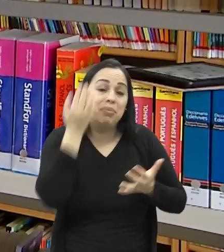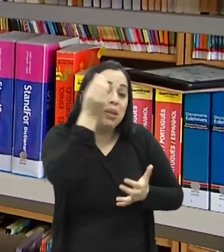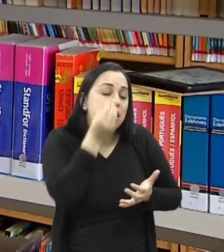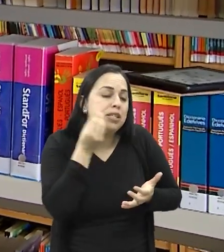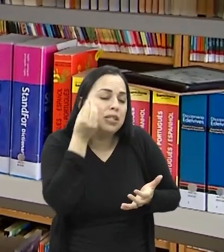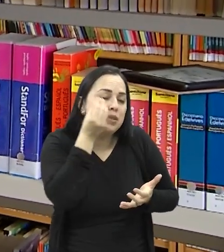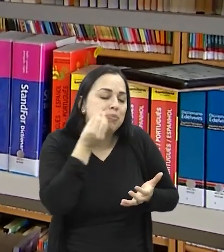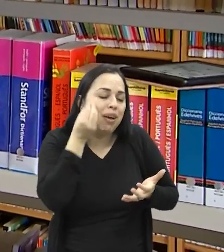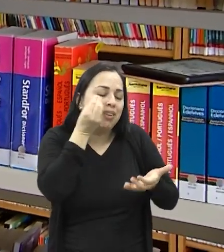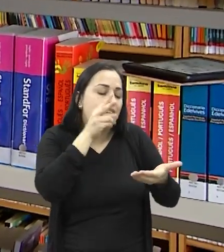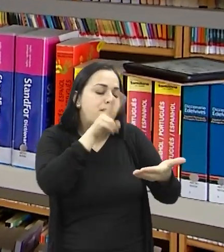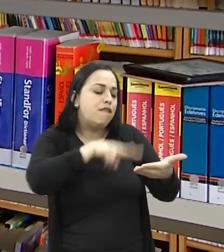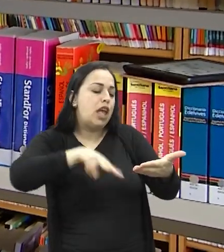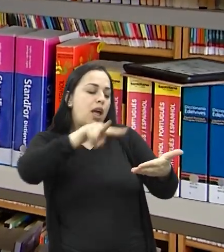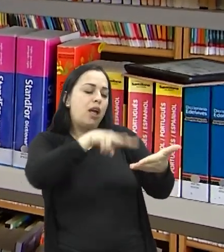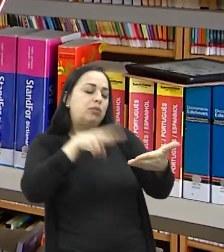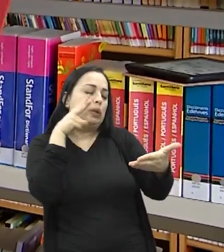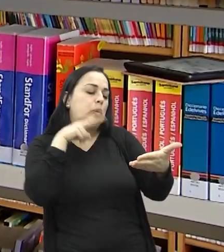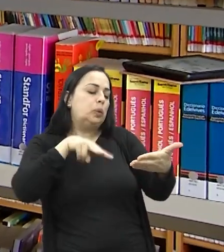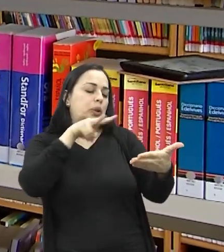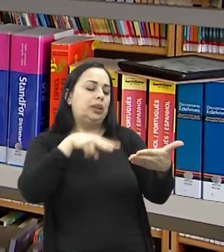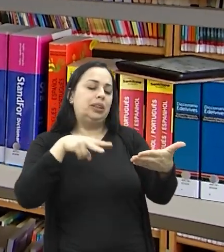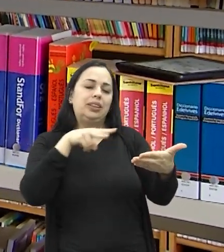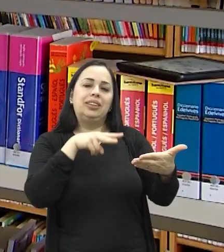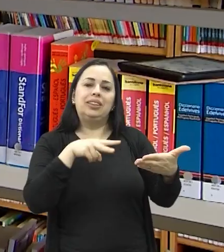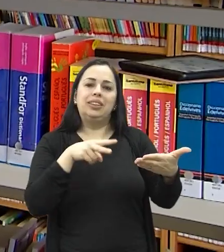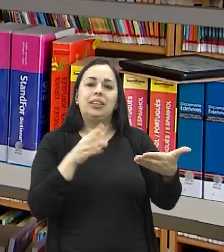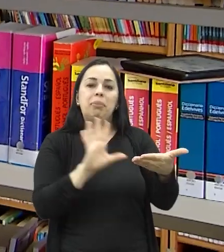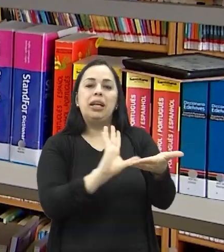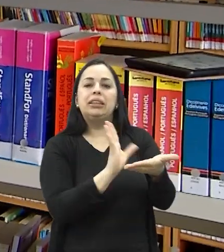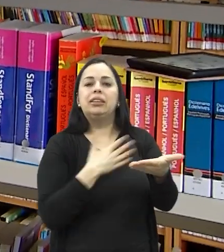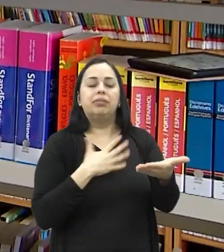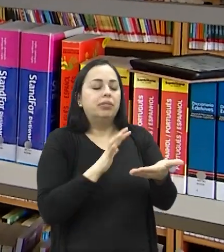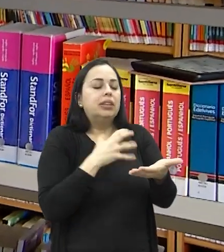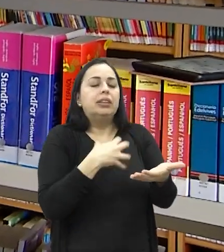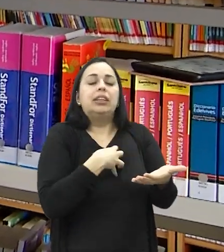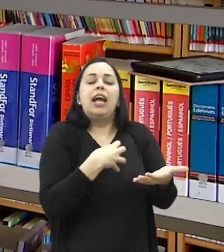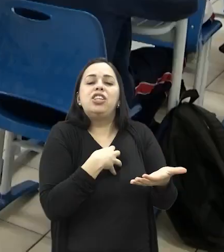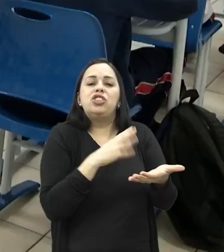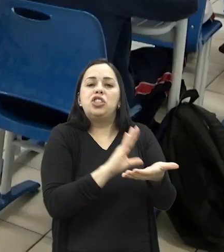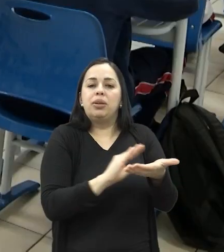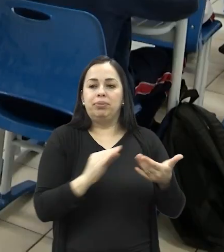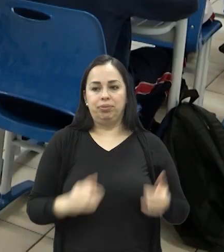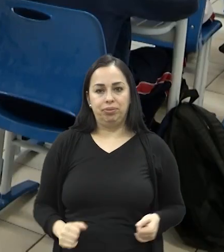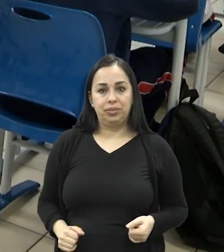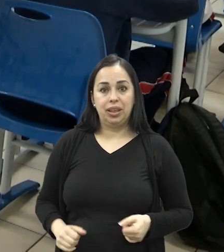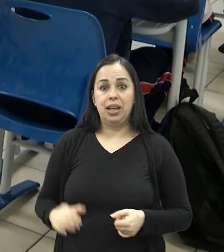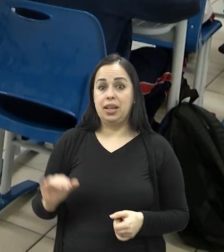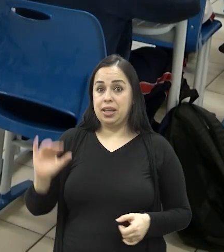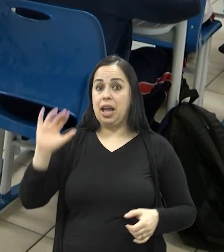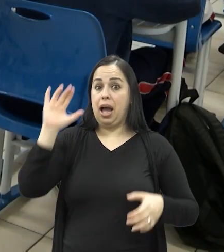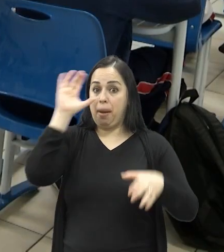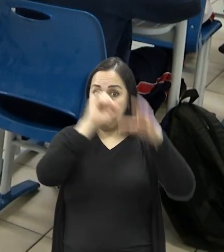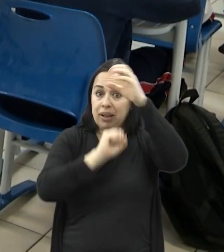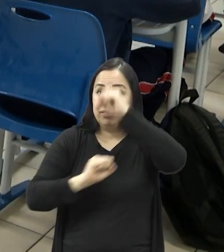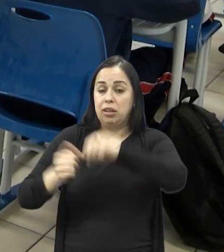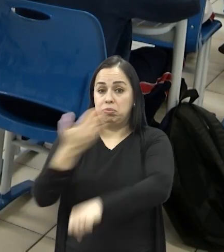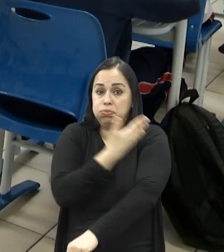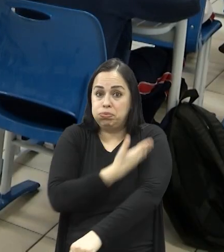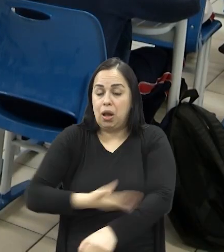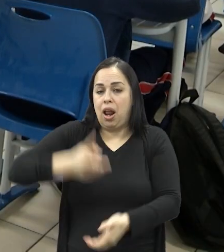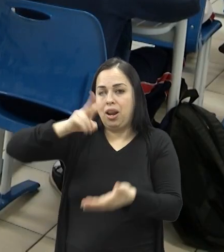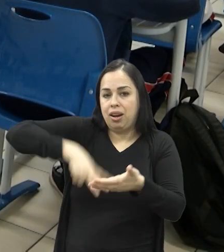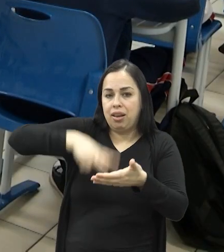da experiência visual e também tátil dos livros. E a tarefa de cultivar o hábito